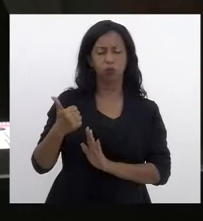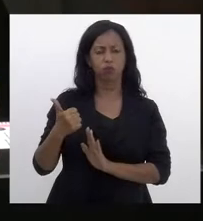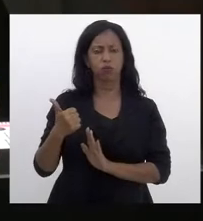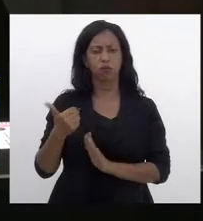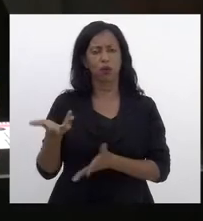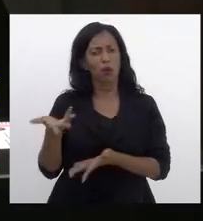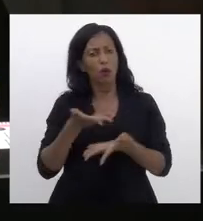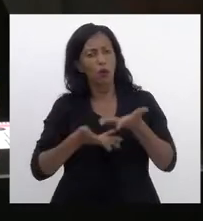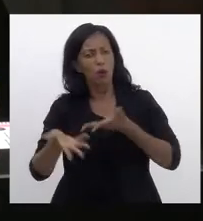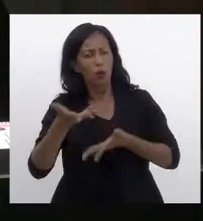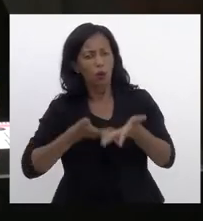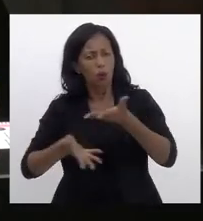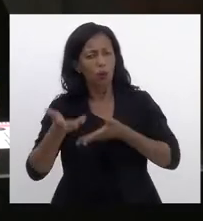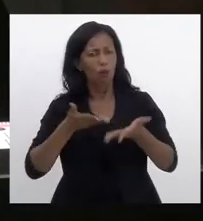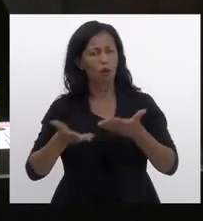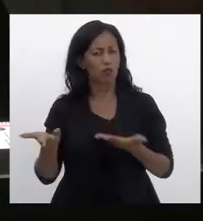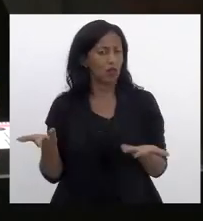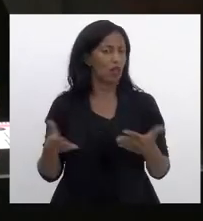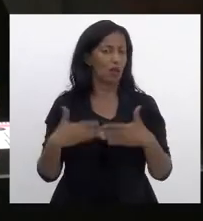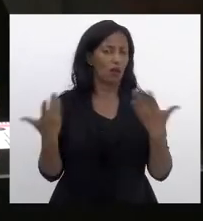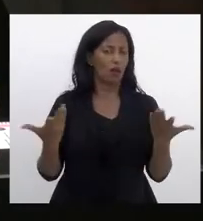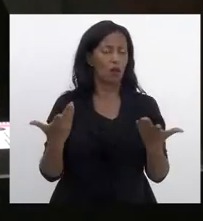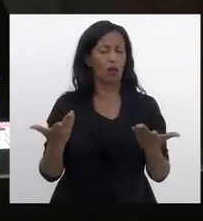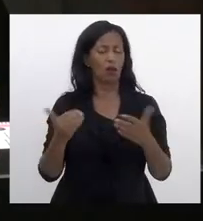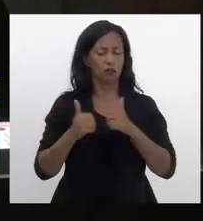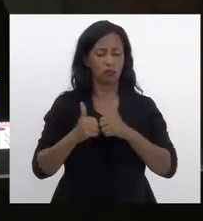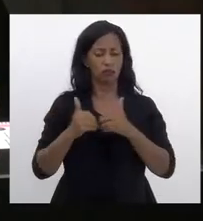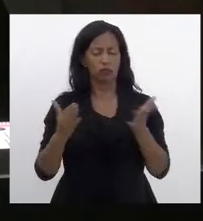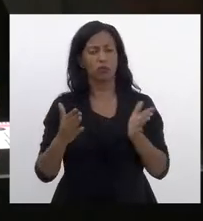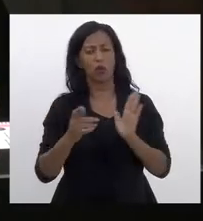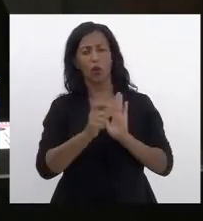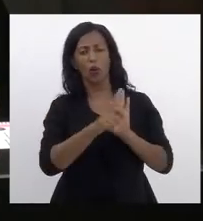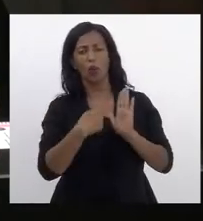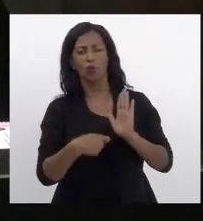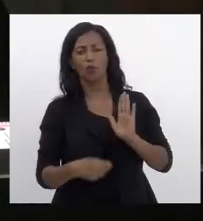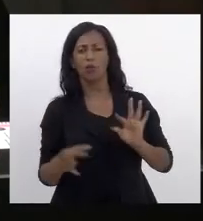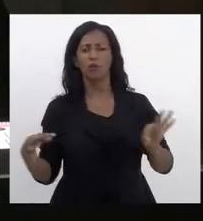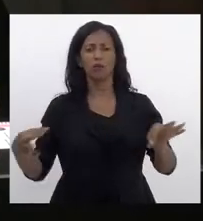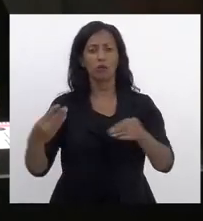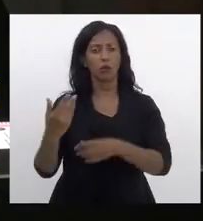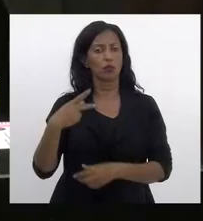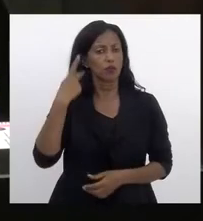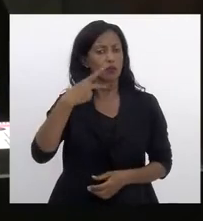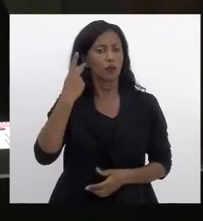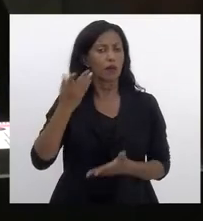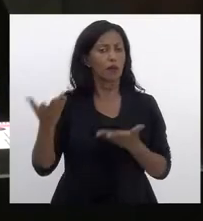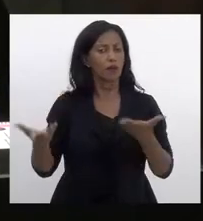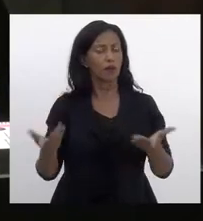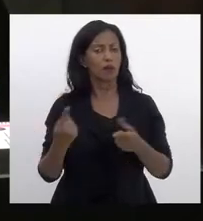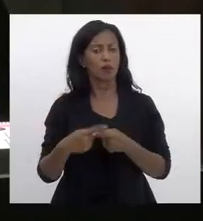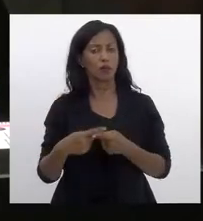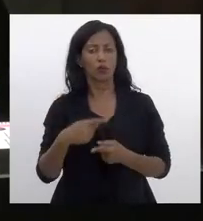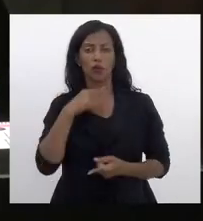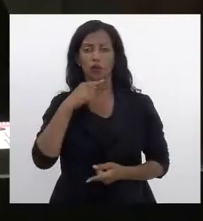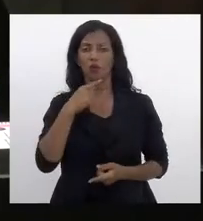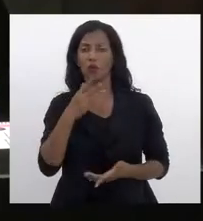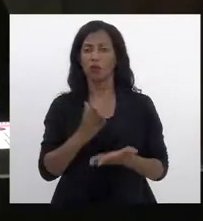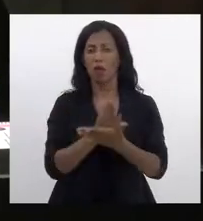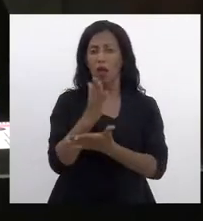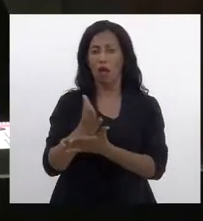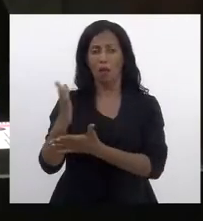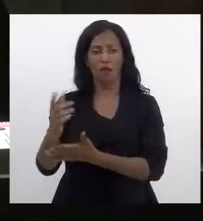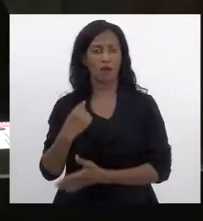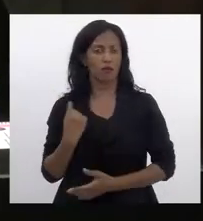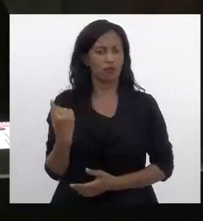a compartilhar com meus companheiros. Lógico que nós vamos fazer, abrir com autoria para todos os nossos companheiros, até porque não conseguirei aprovar